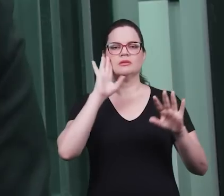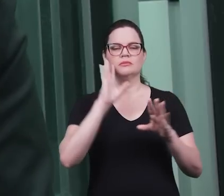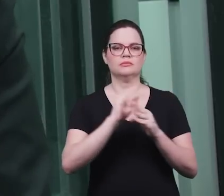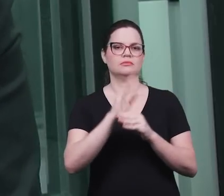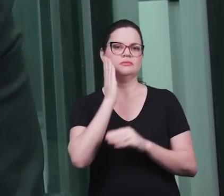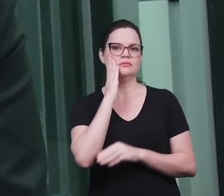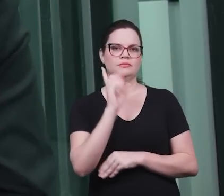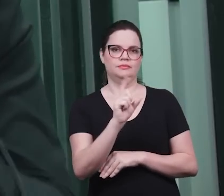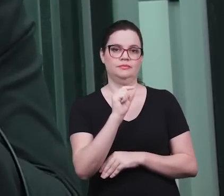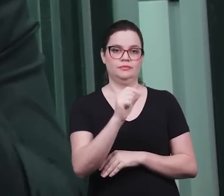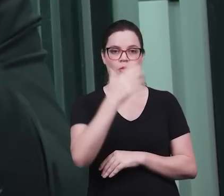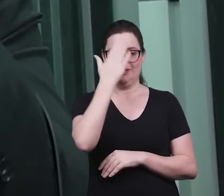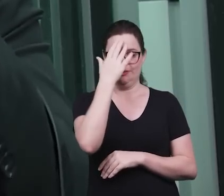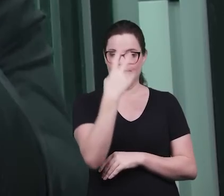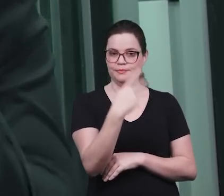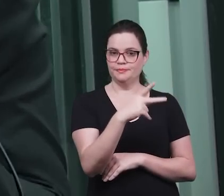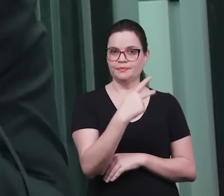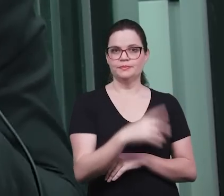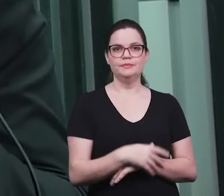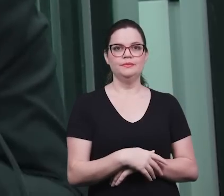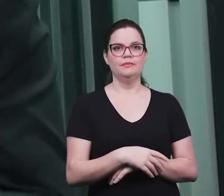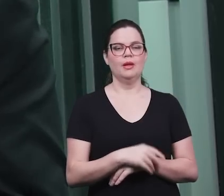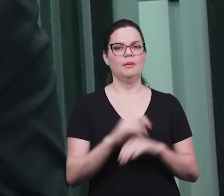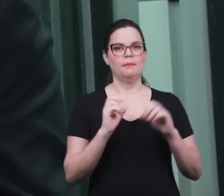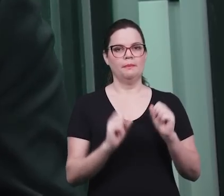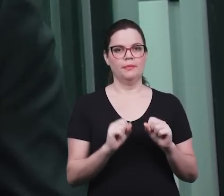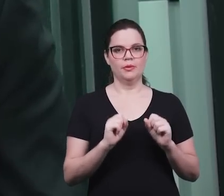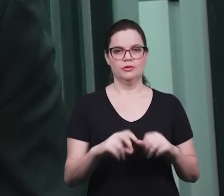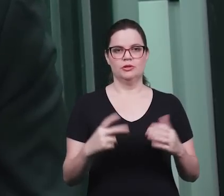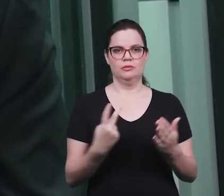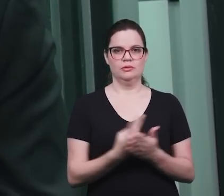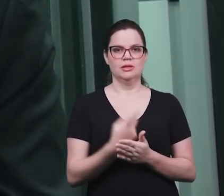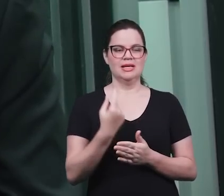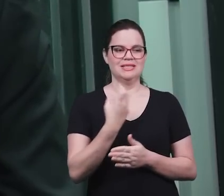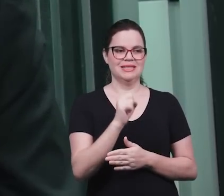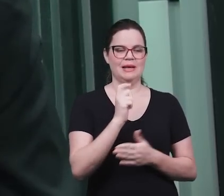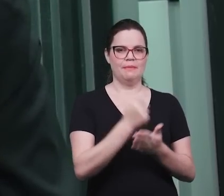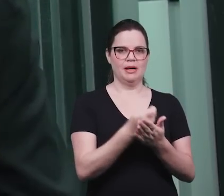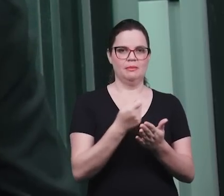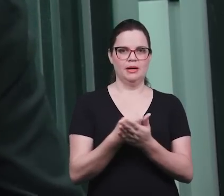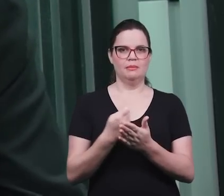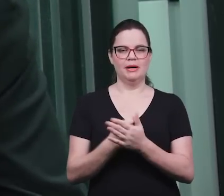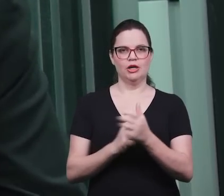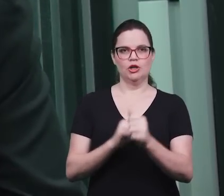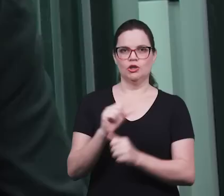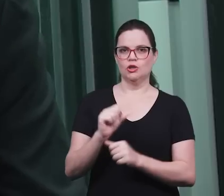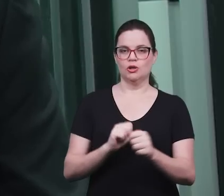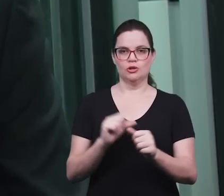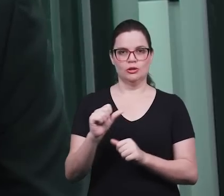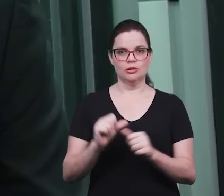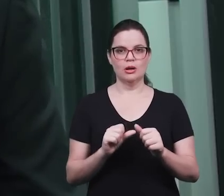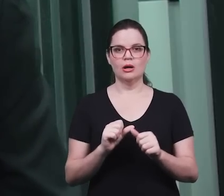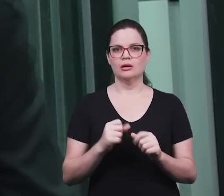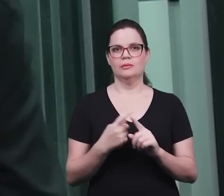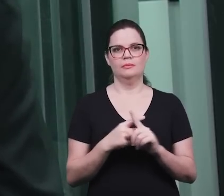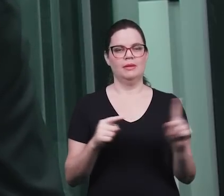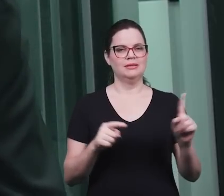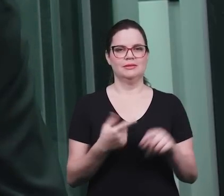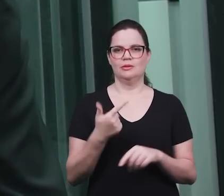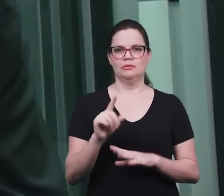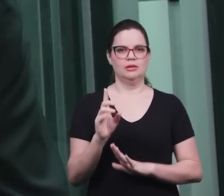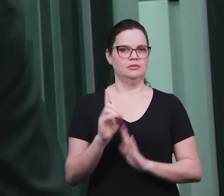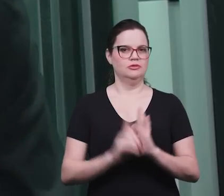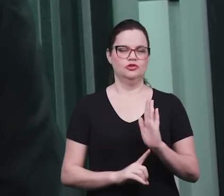contribuindo e mudando a planilha atuarial, que é a forma com que são calculados os benefícios previdenciários, ela não